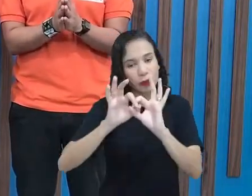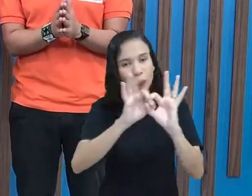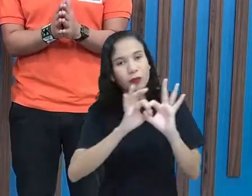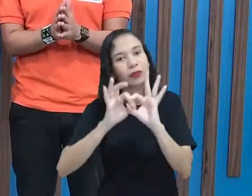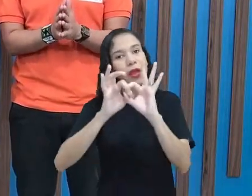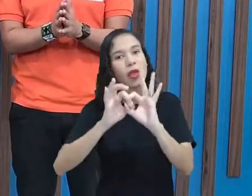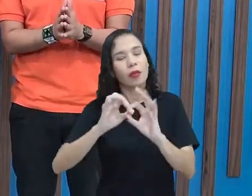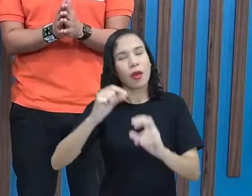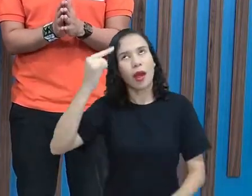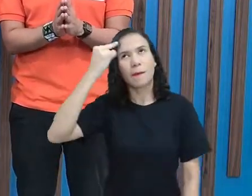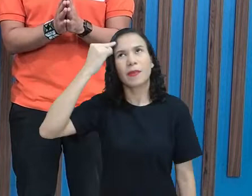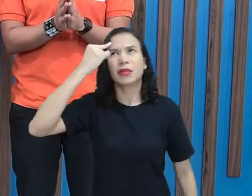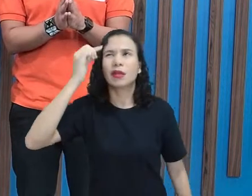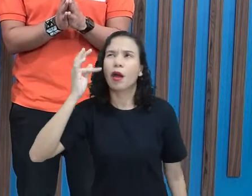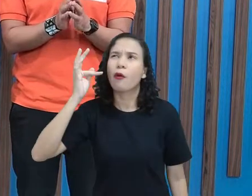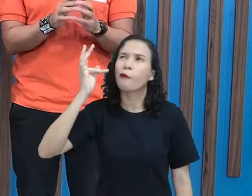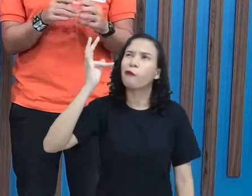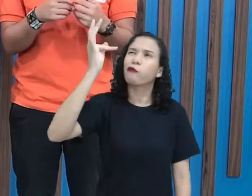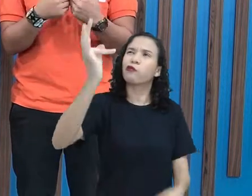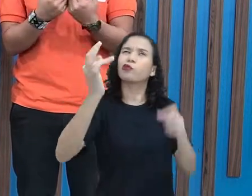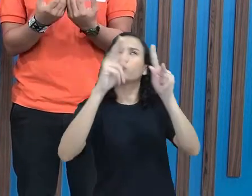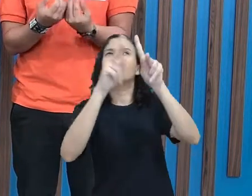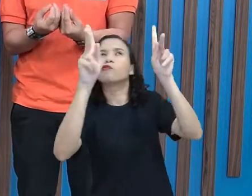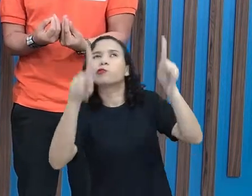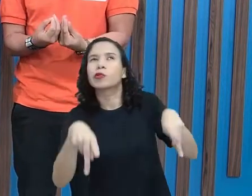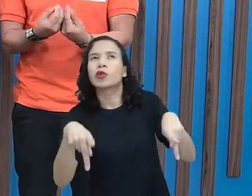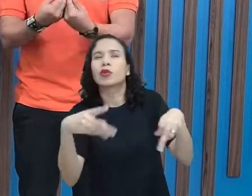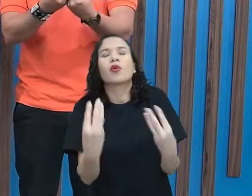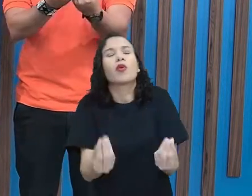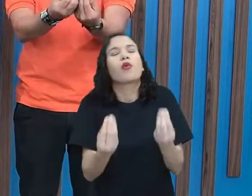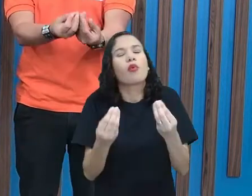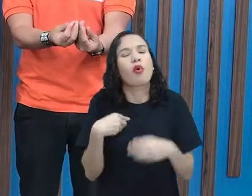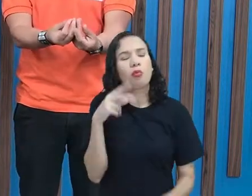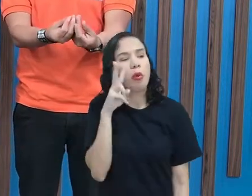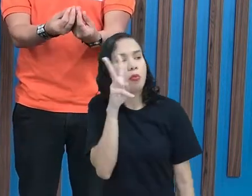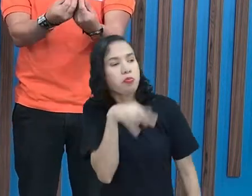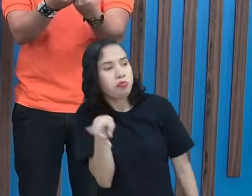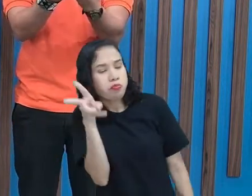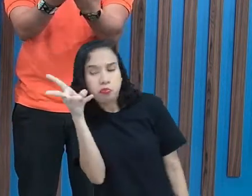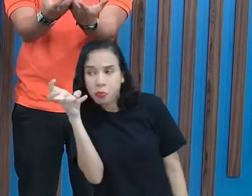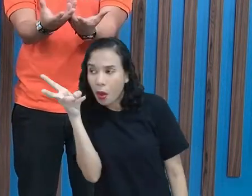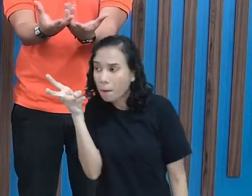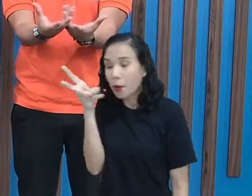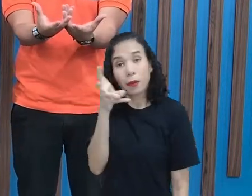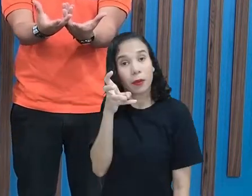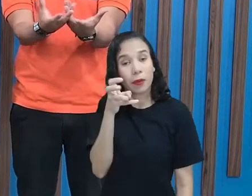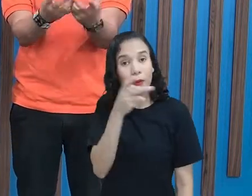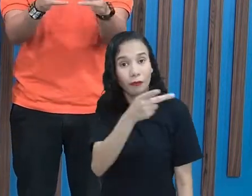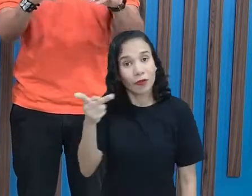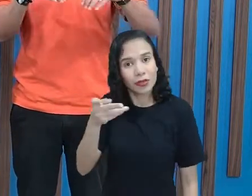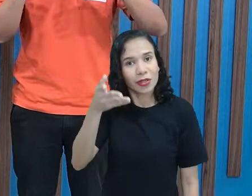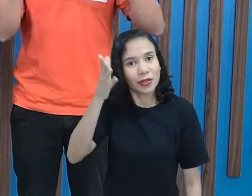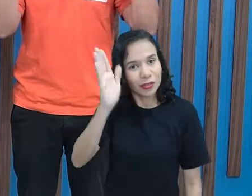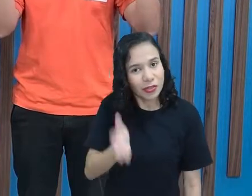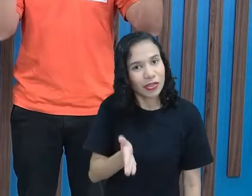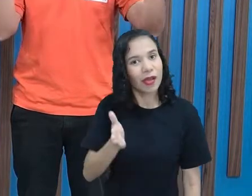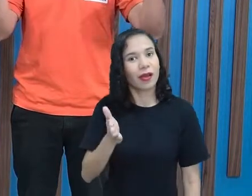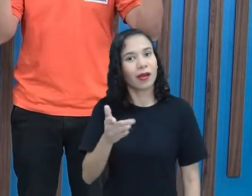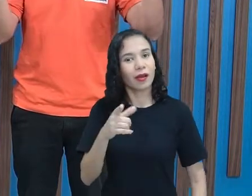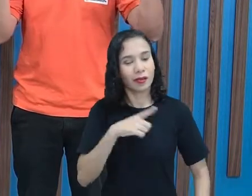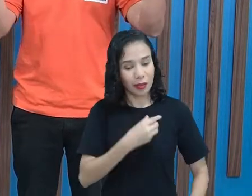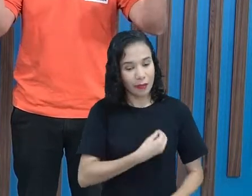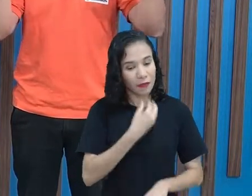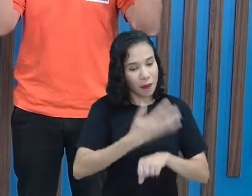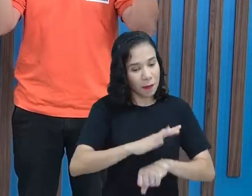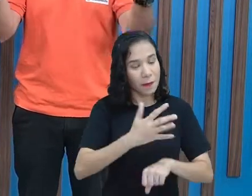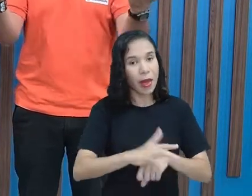projeto de vida, né? De como você enxerga a sociedade. Porque vocês já estão, mas estão se preparando para exercer um